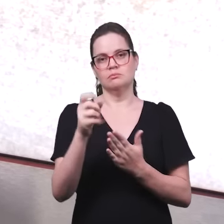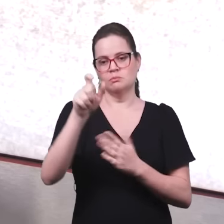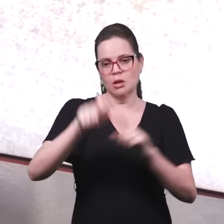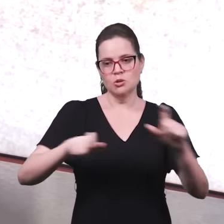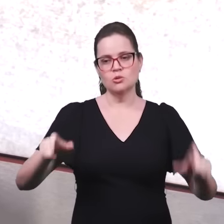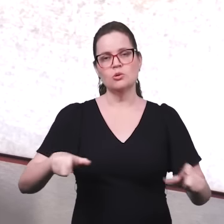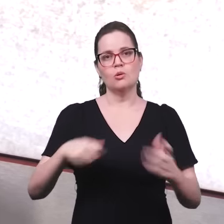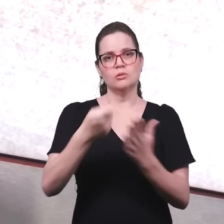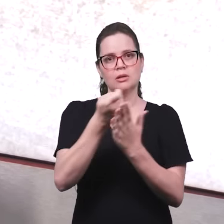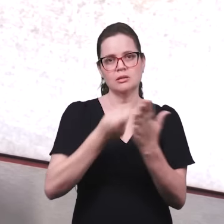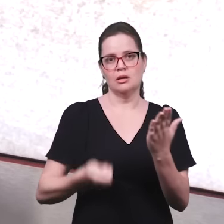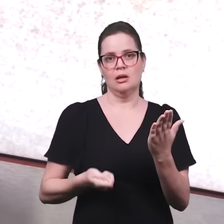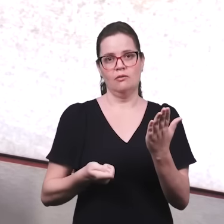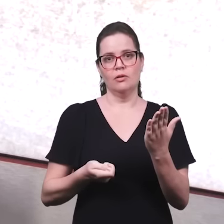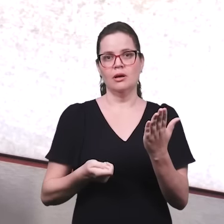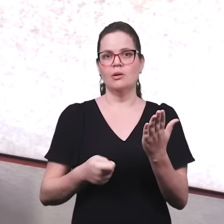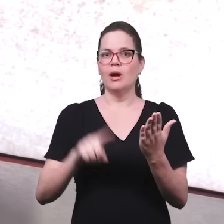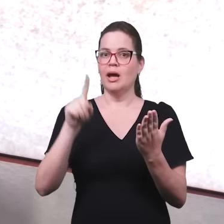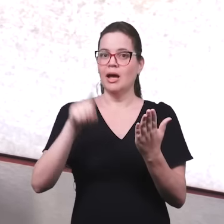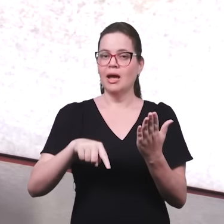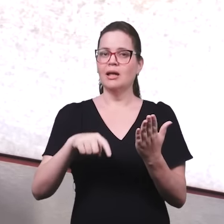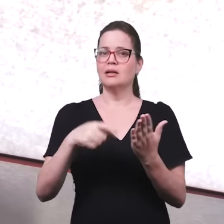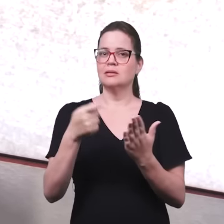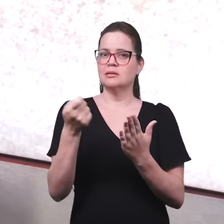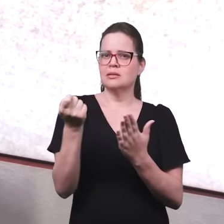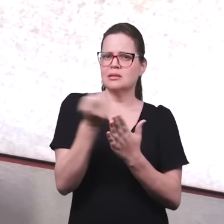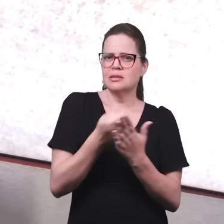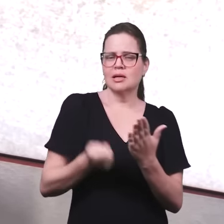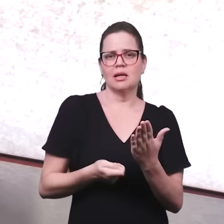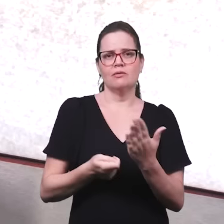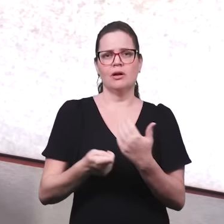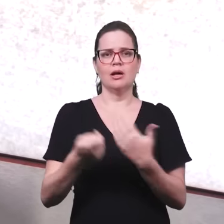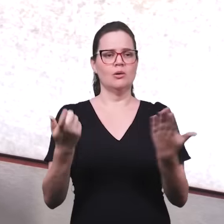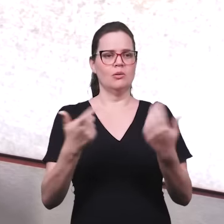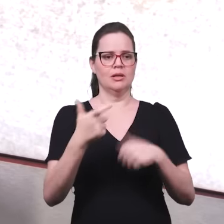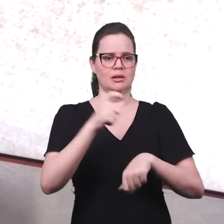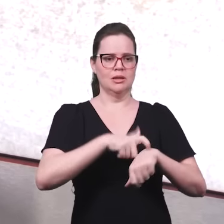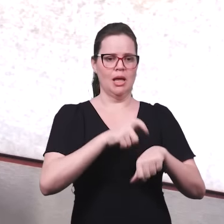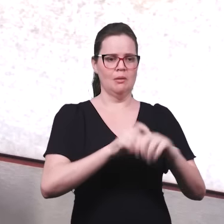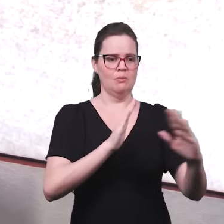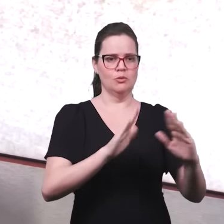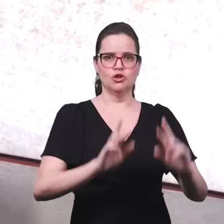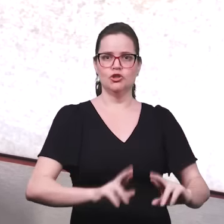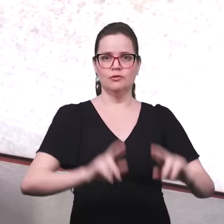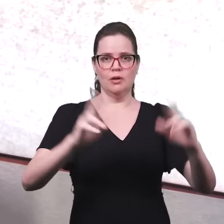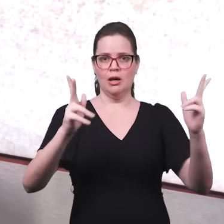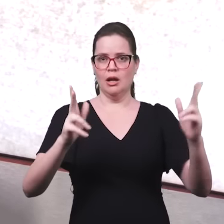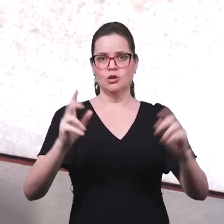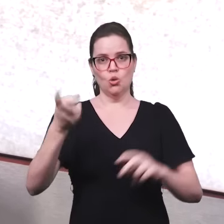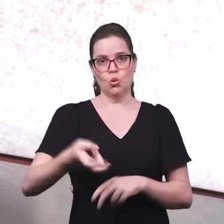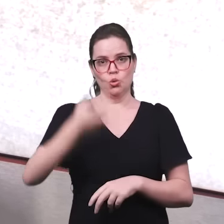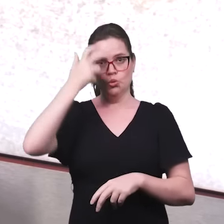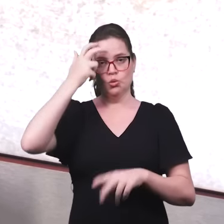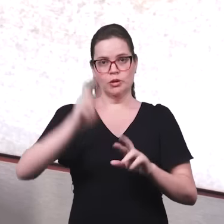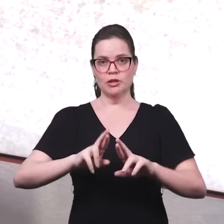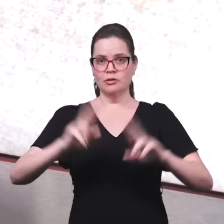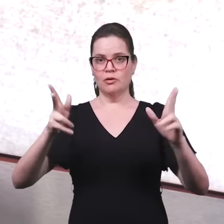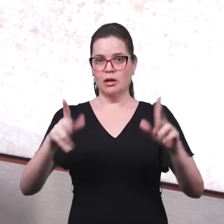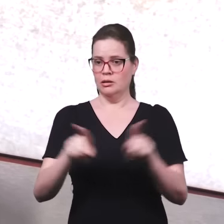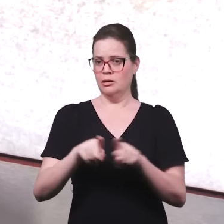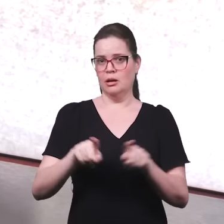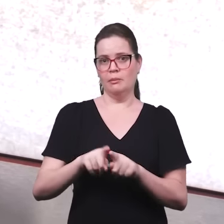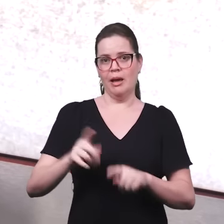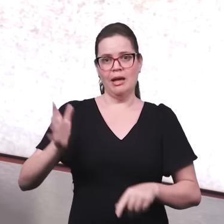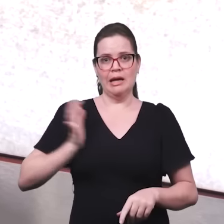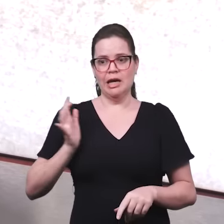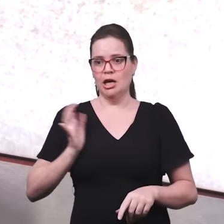Esses escritores viveram em épocas diferentes, em culturas diferentes e até status sociais diferentes. Enquanto uns eram